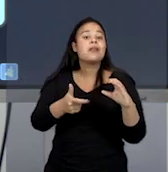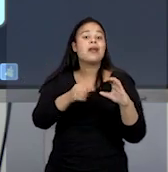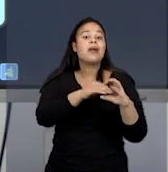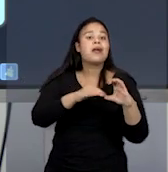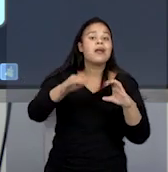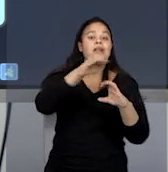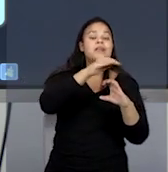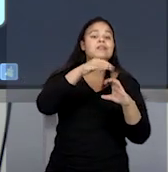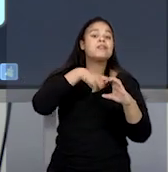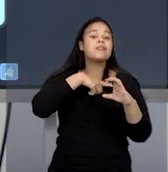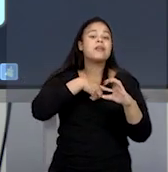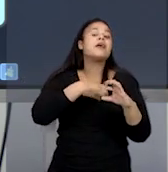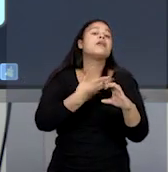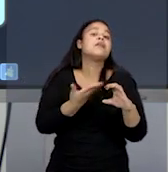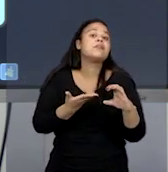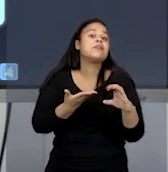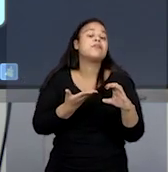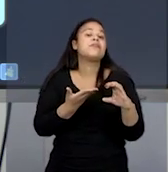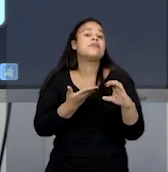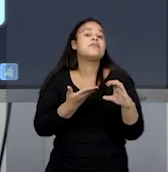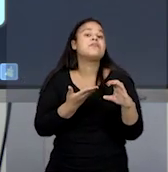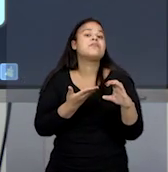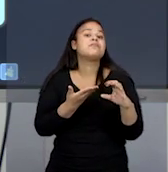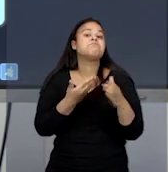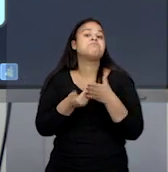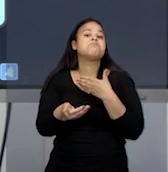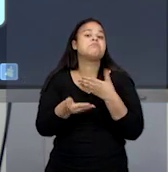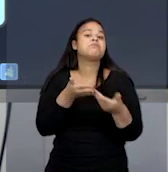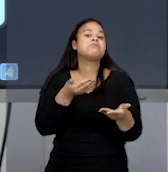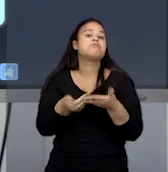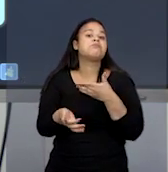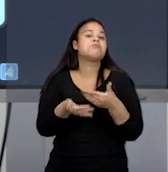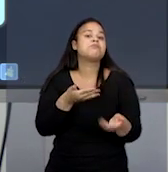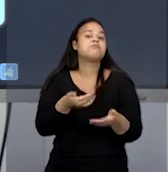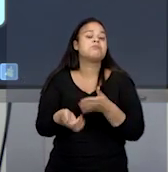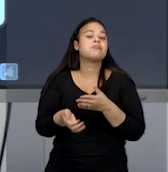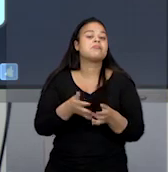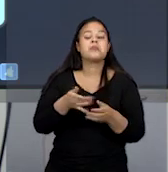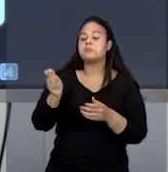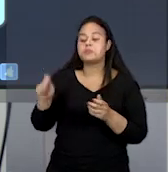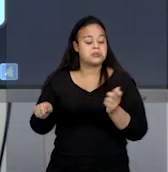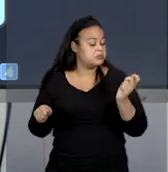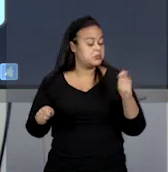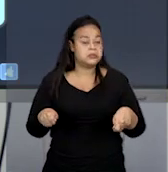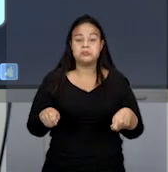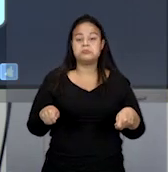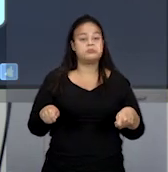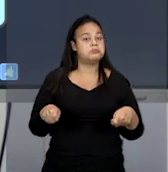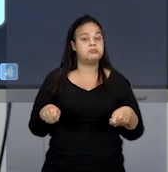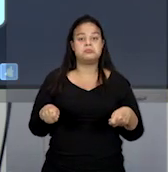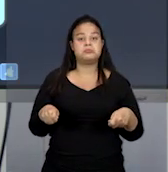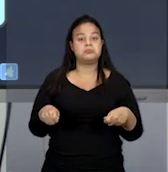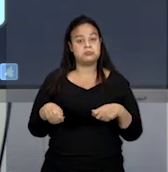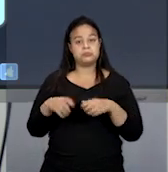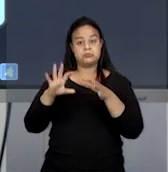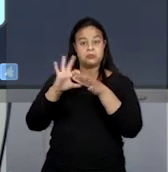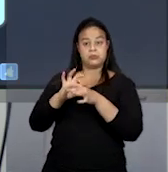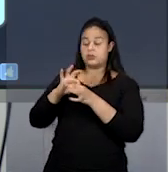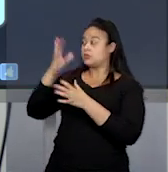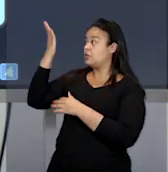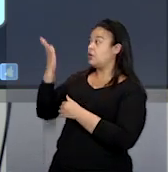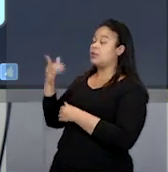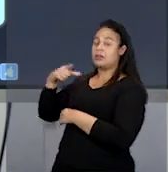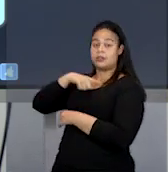gene é recessivo, tanto faz. Não vai precisar tanto com inibição ou sem. Nesse caso aqui, eu